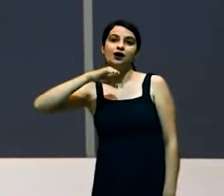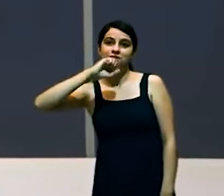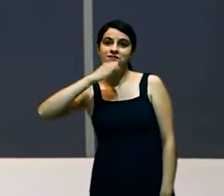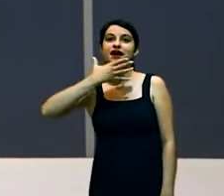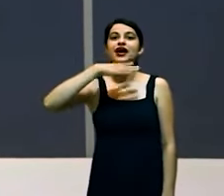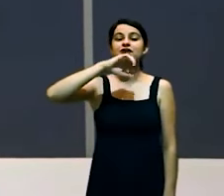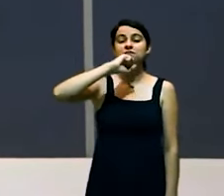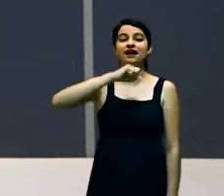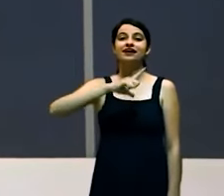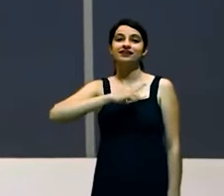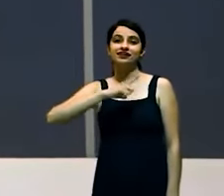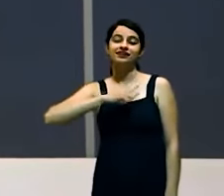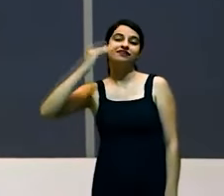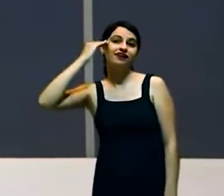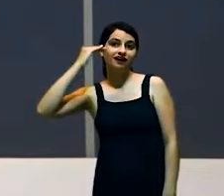que está nessa fase.